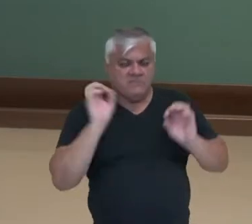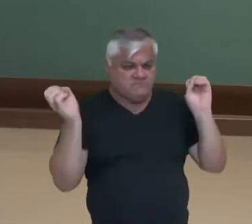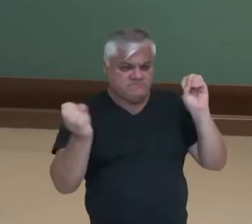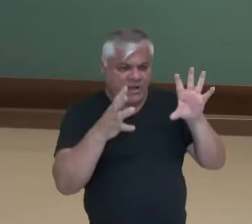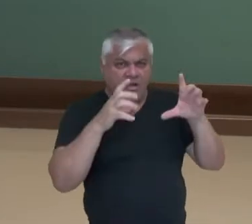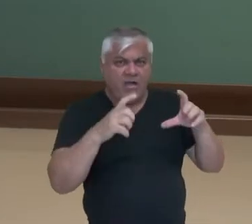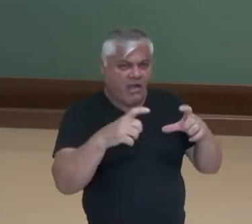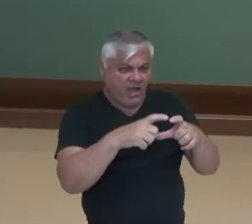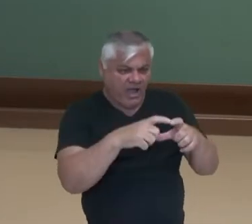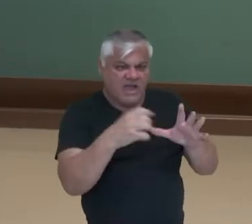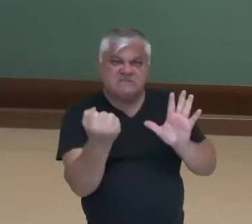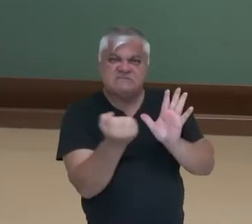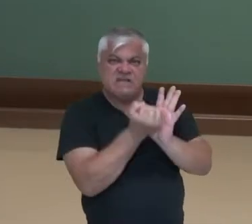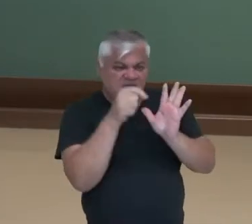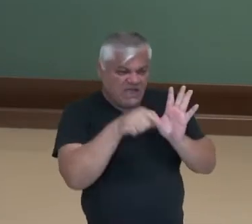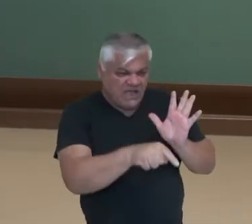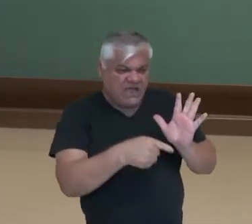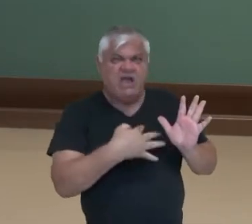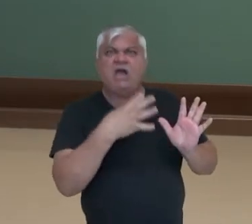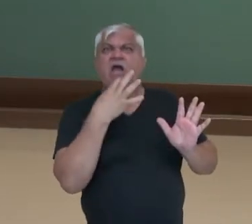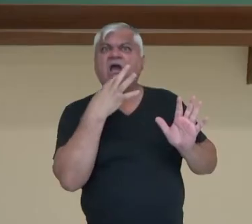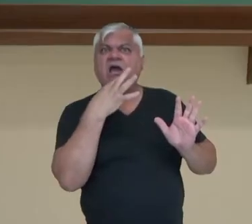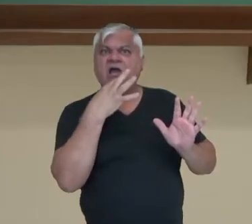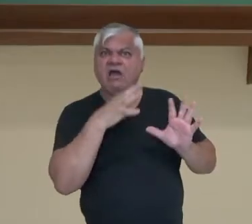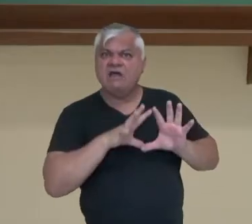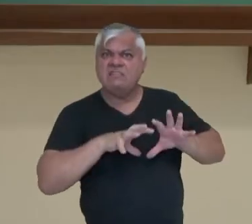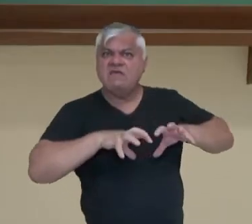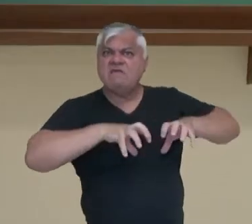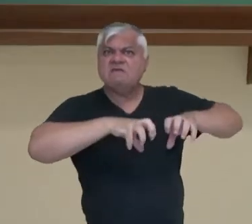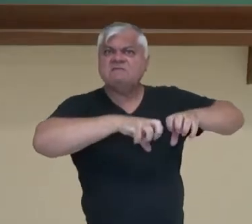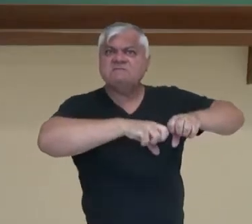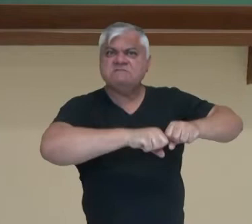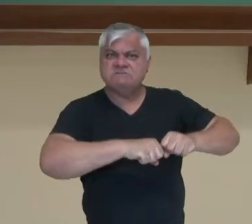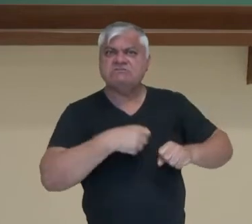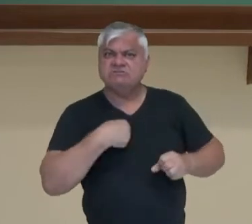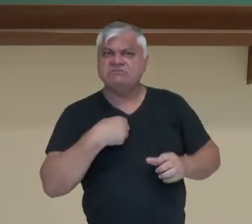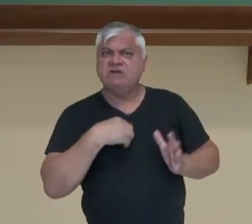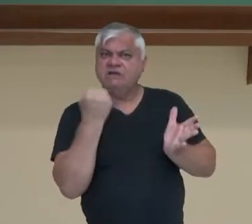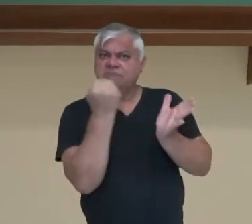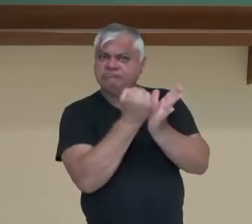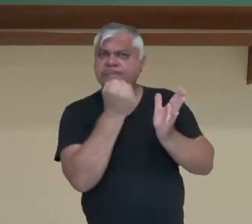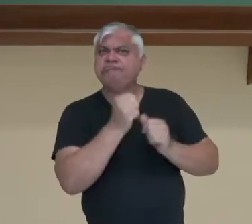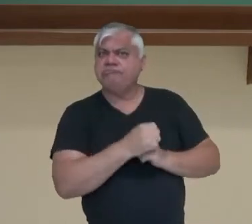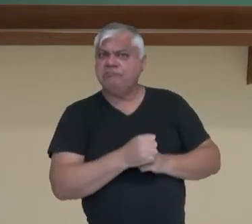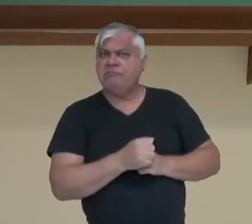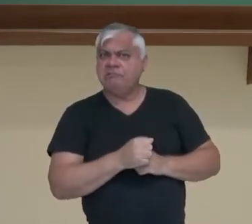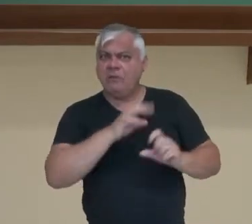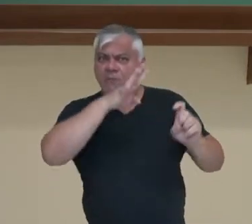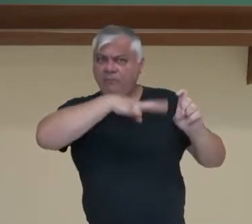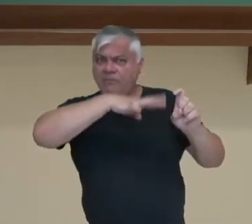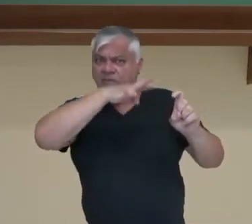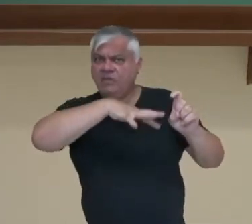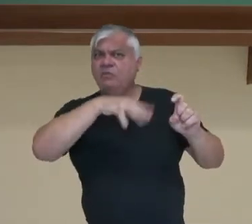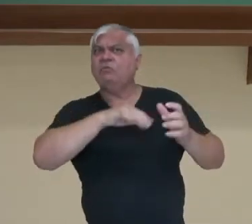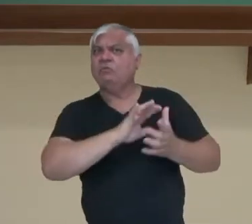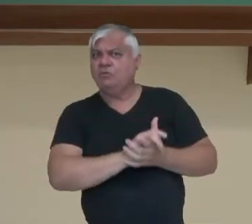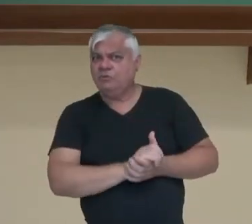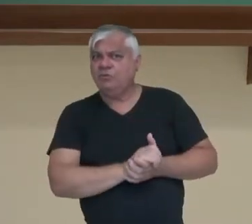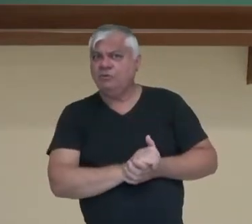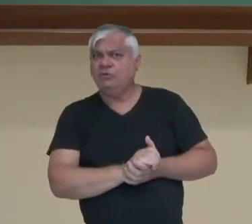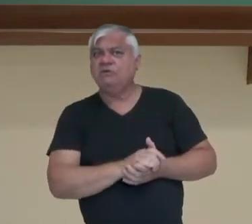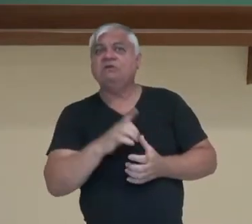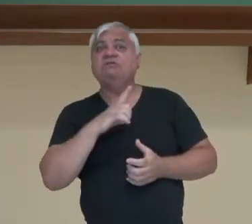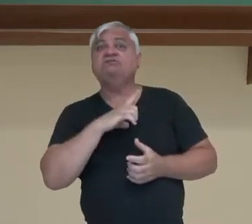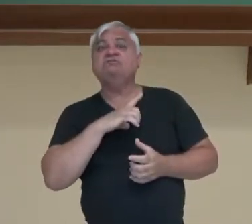esfinge, né, o decifra-me ou te devoro, né, tinha lá, vocês conhecem esse mito aí, esse enigma,